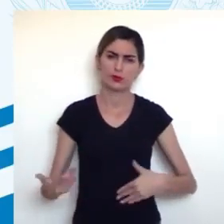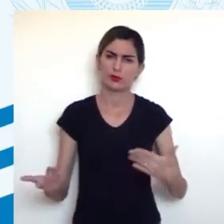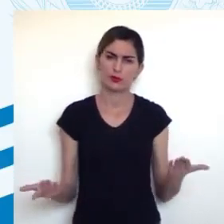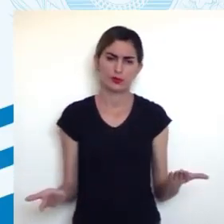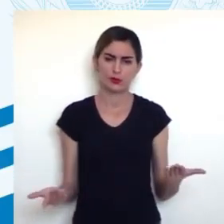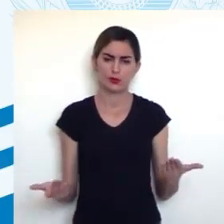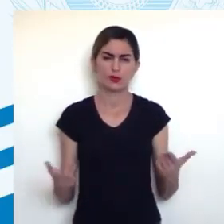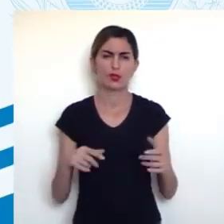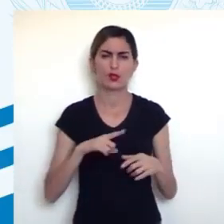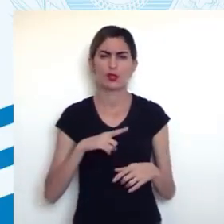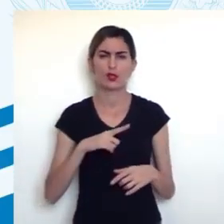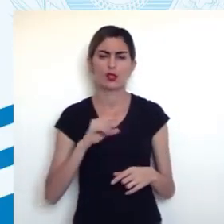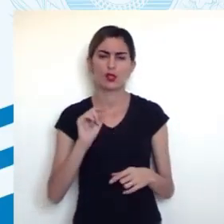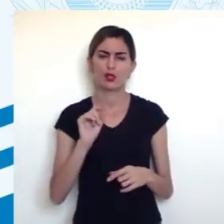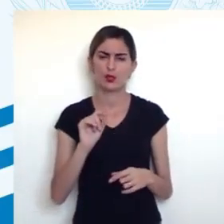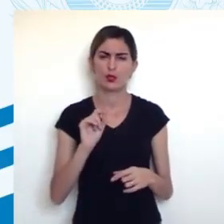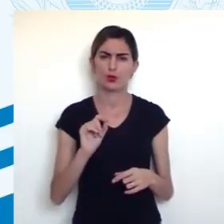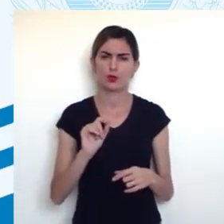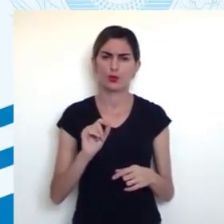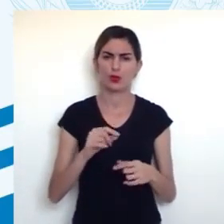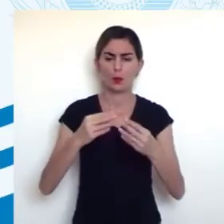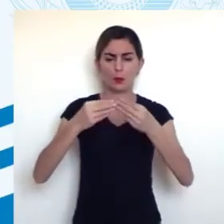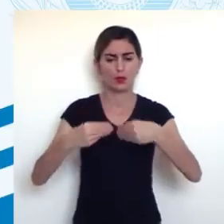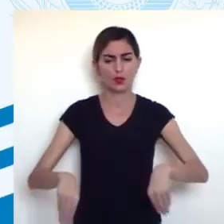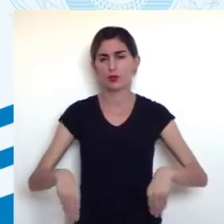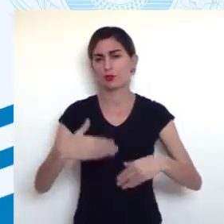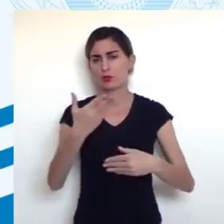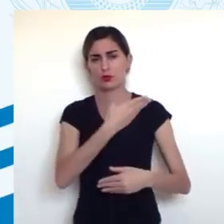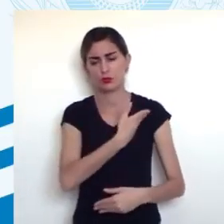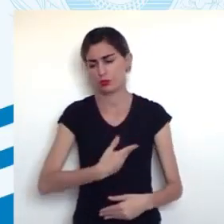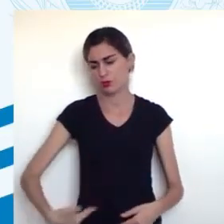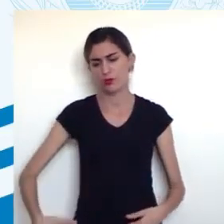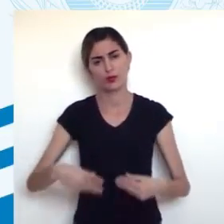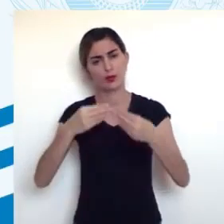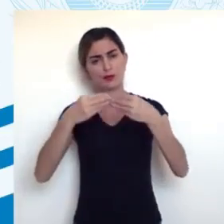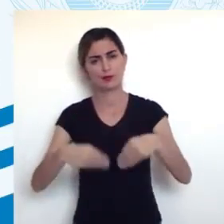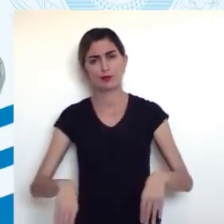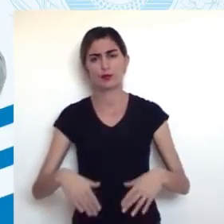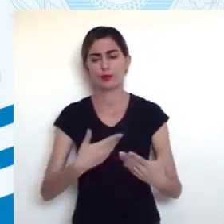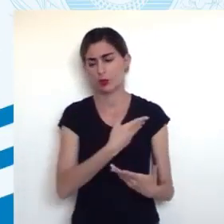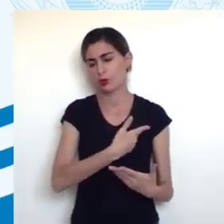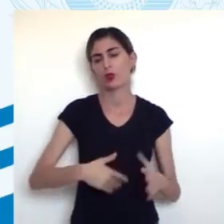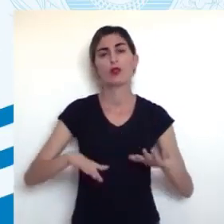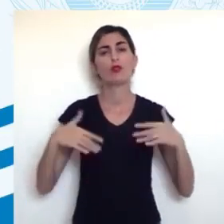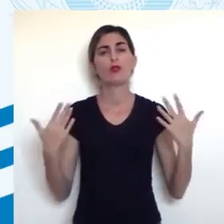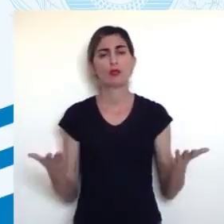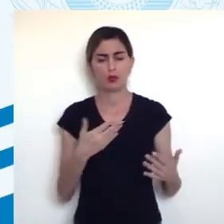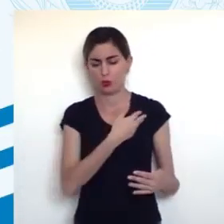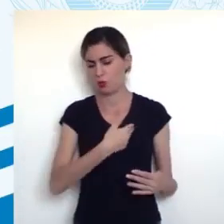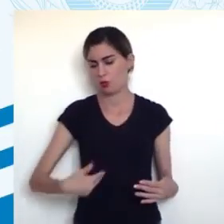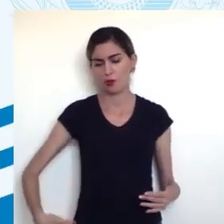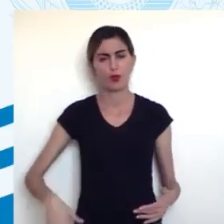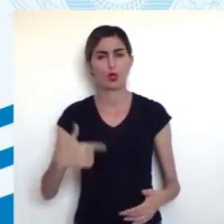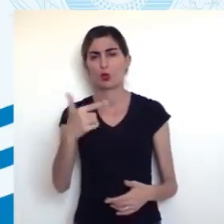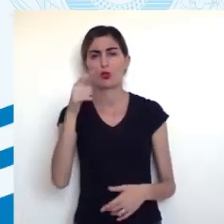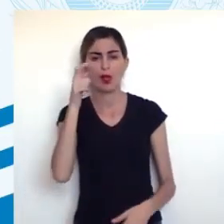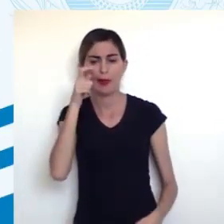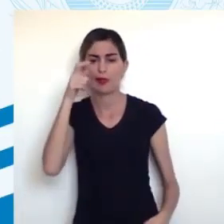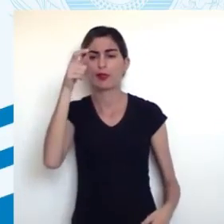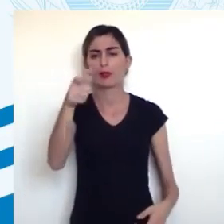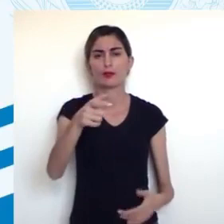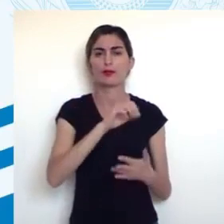operários traria o quê? Traria muito prejuízo ao governo. Então o governo não tinha o